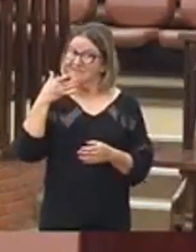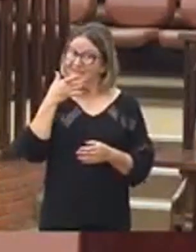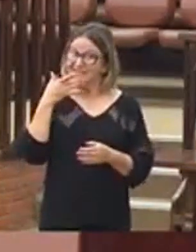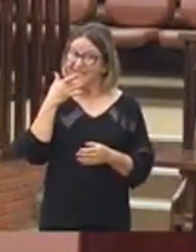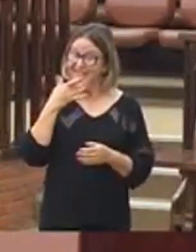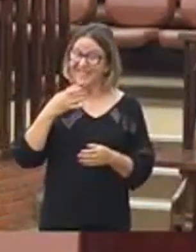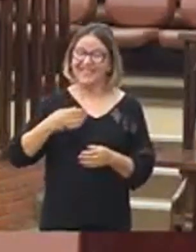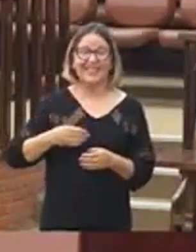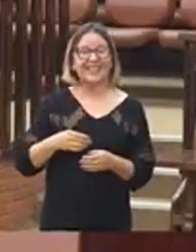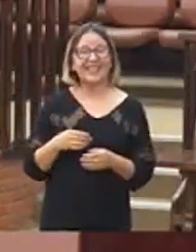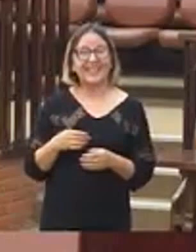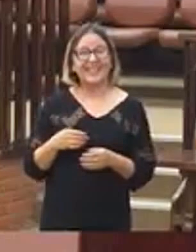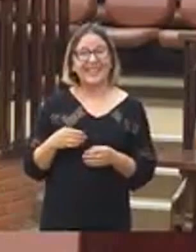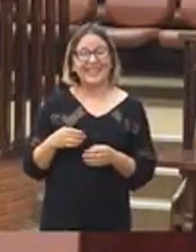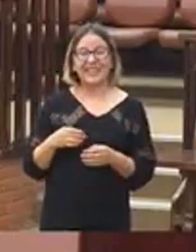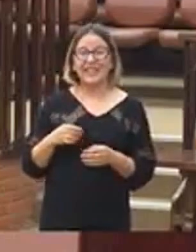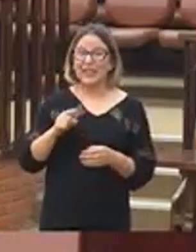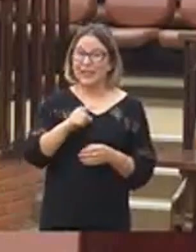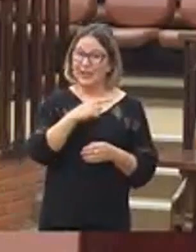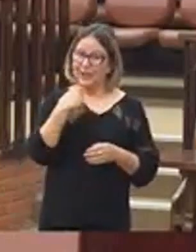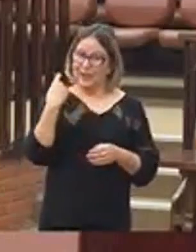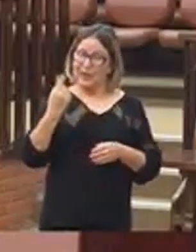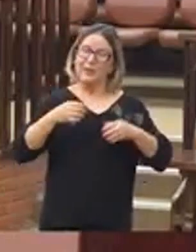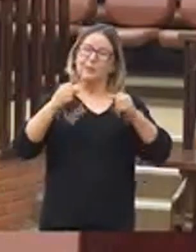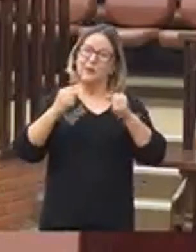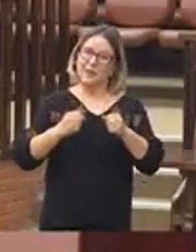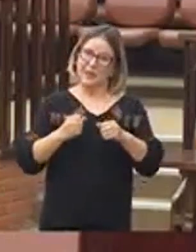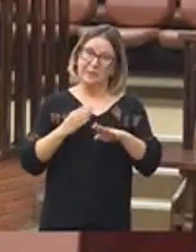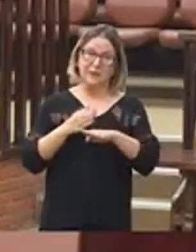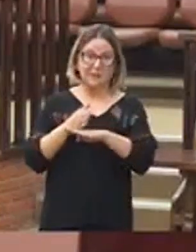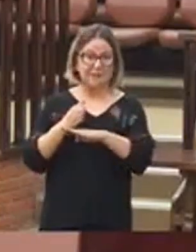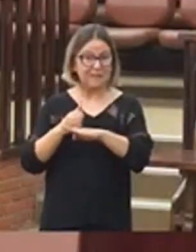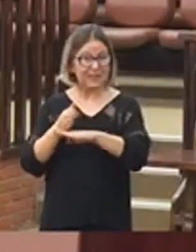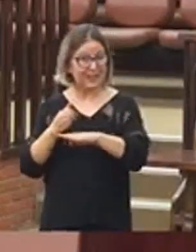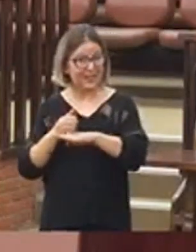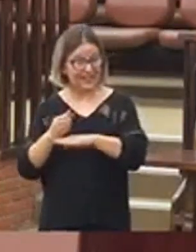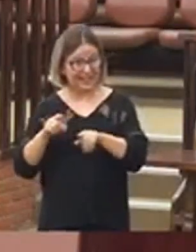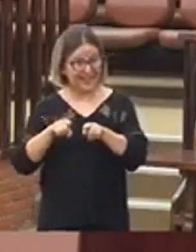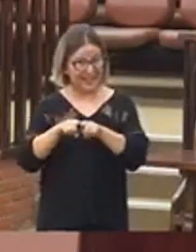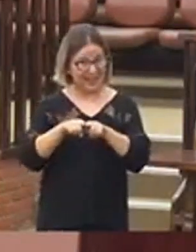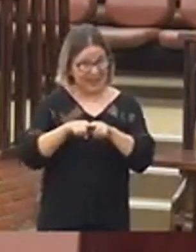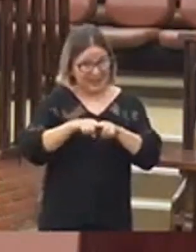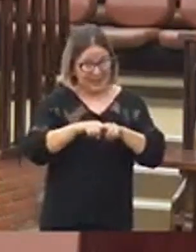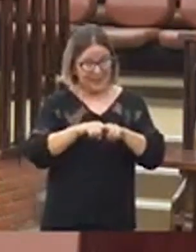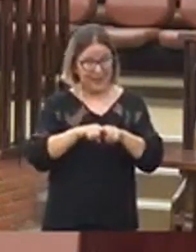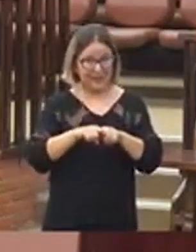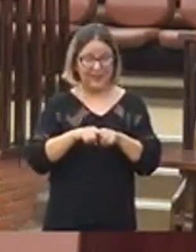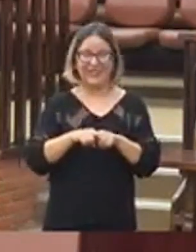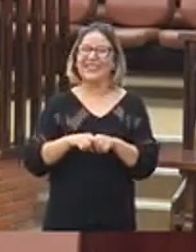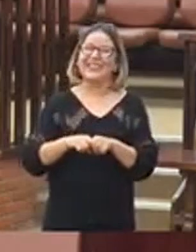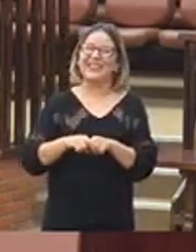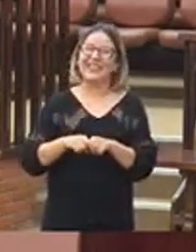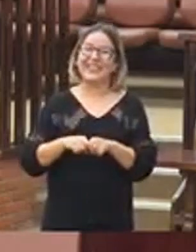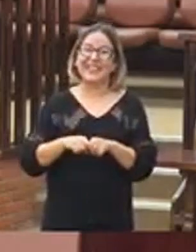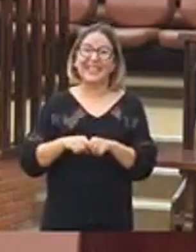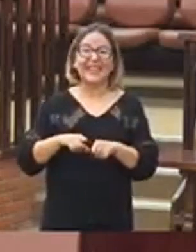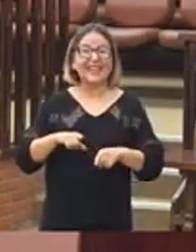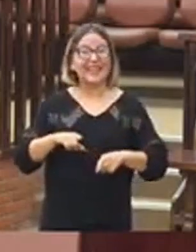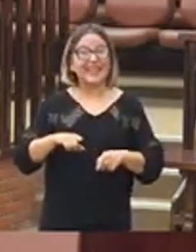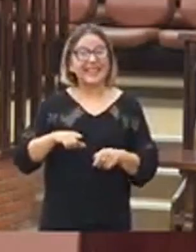outras pessoas. Nós podemos visitar os irmãos sem contágio, sem precisar